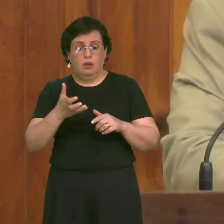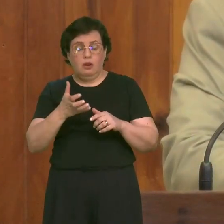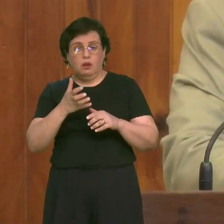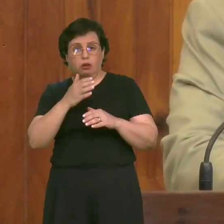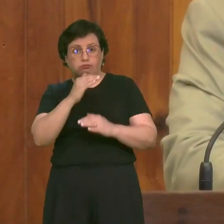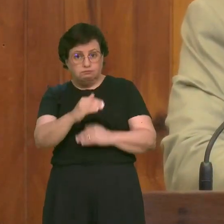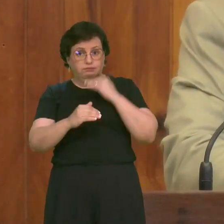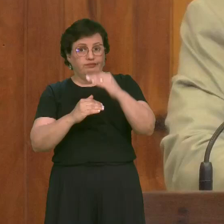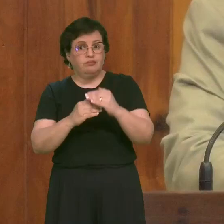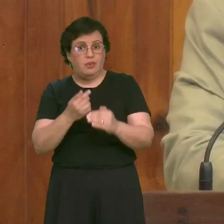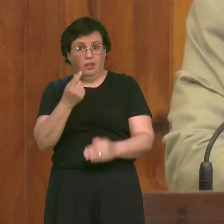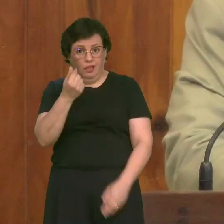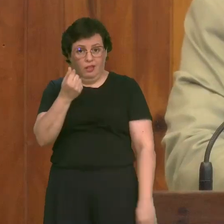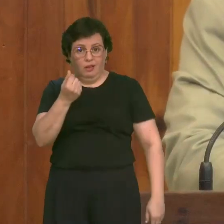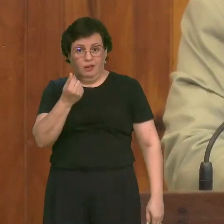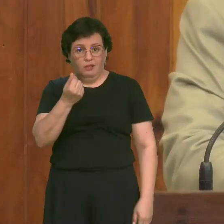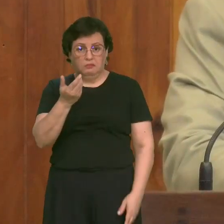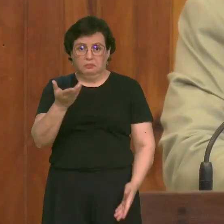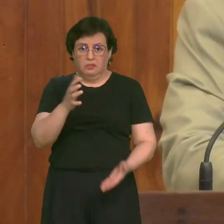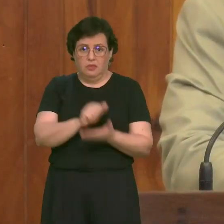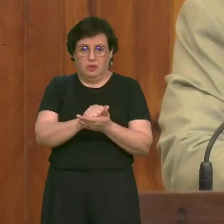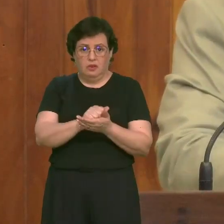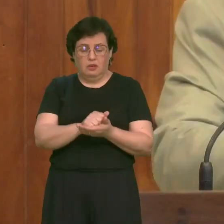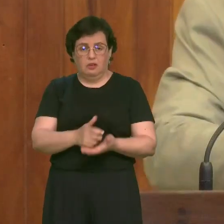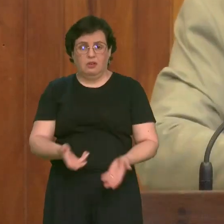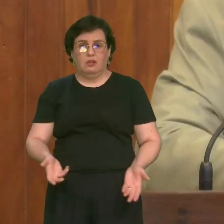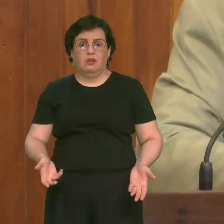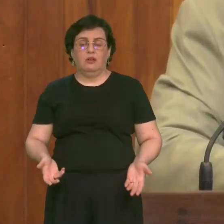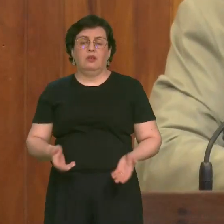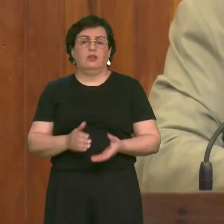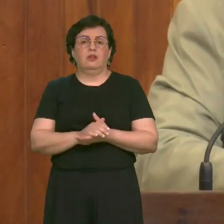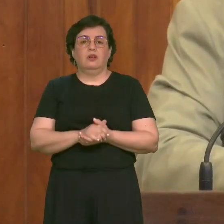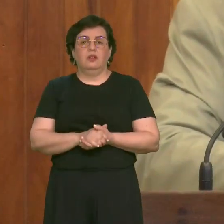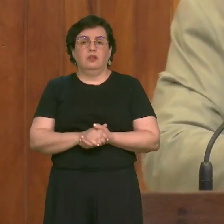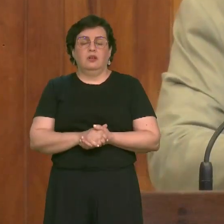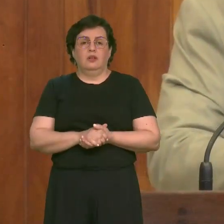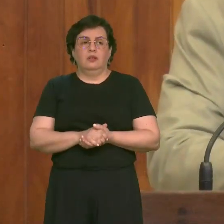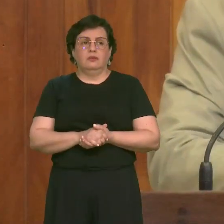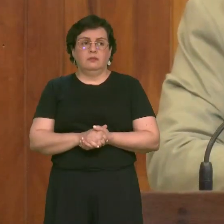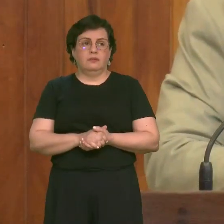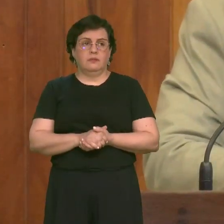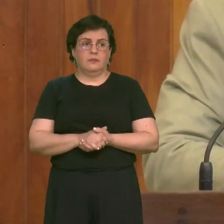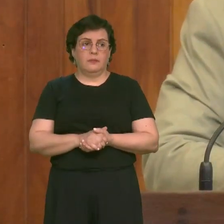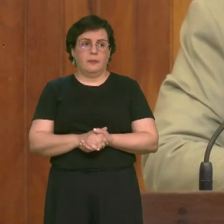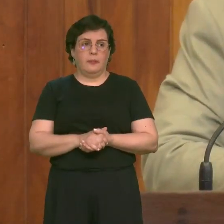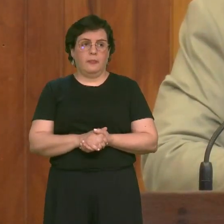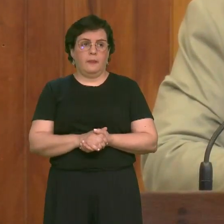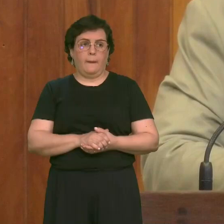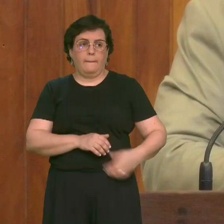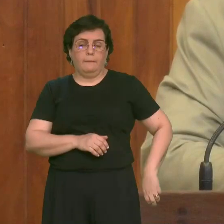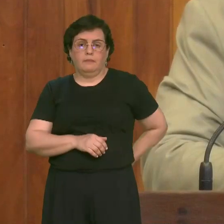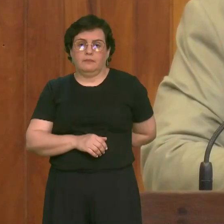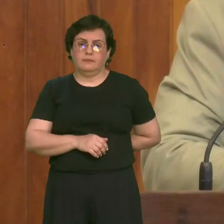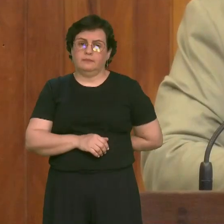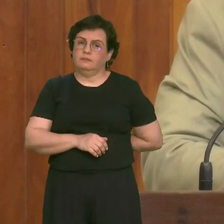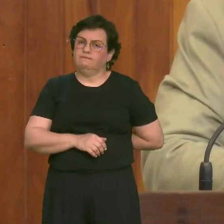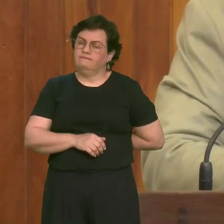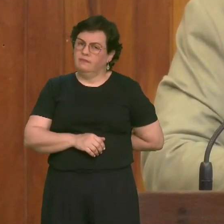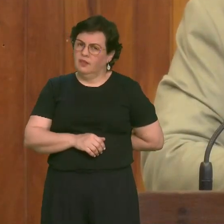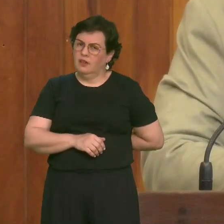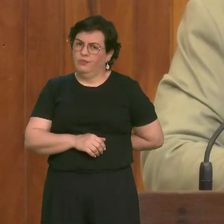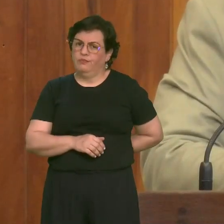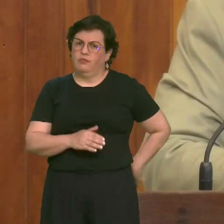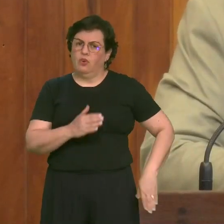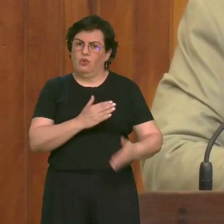reivindicar o vereador Um aditivo do contrato então olha está começando muito